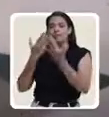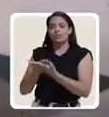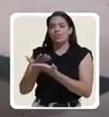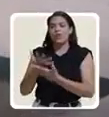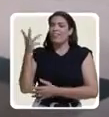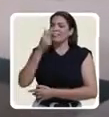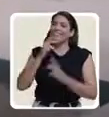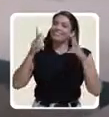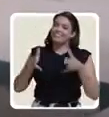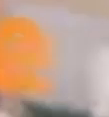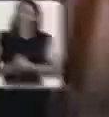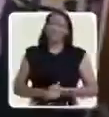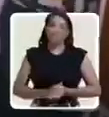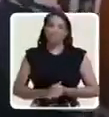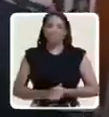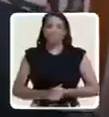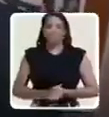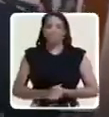de uma escola linda como está.